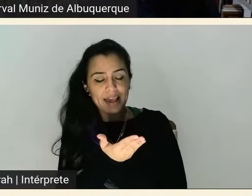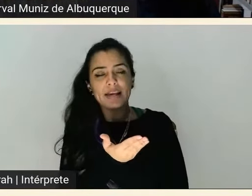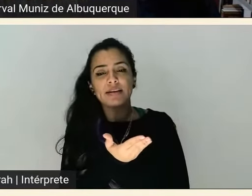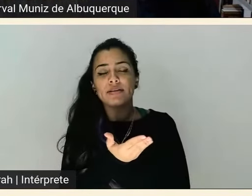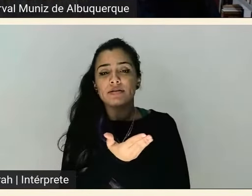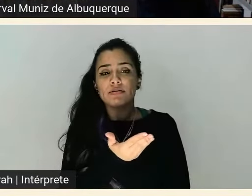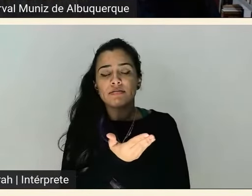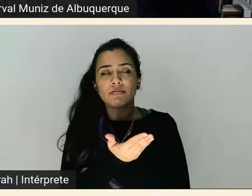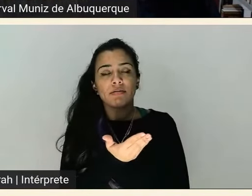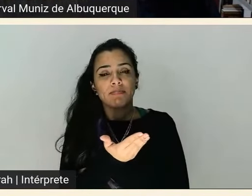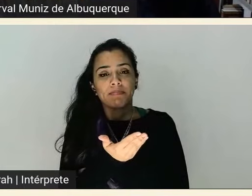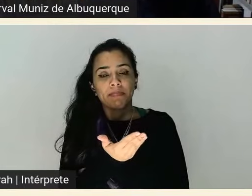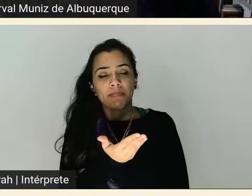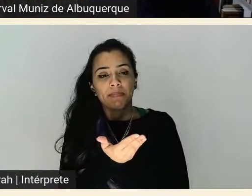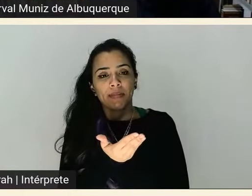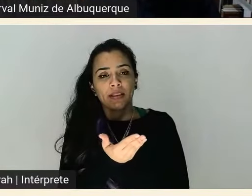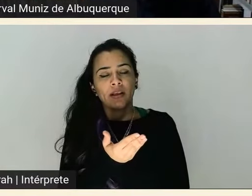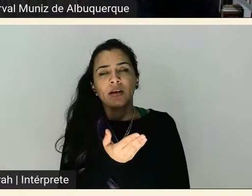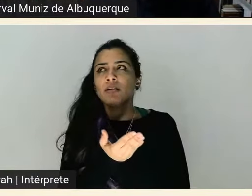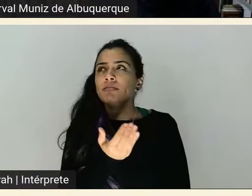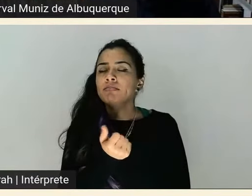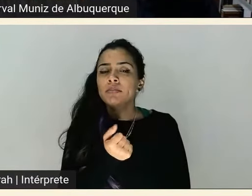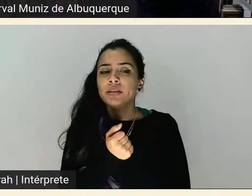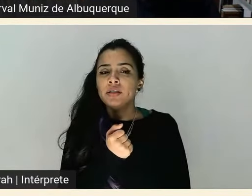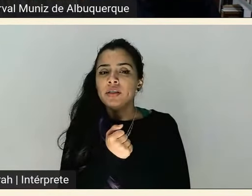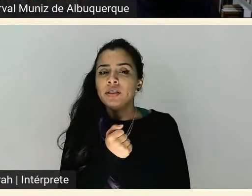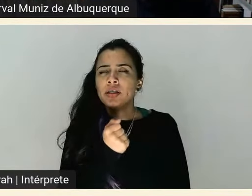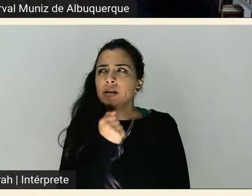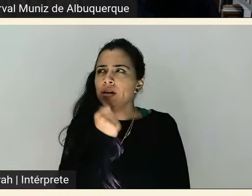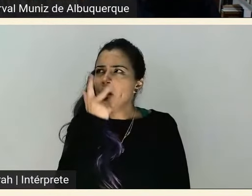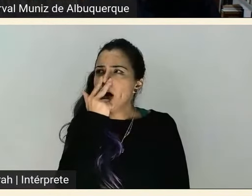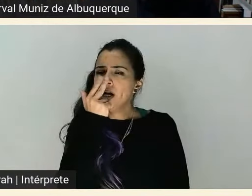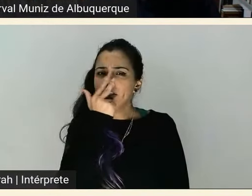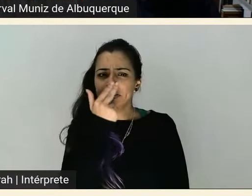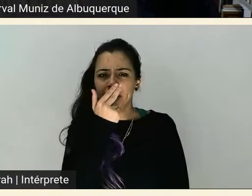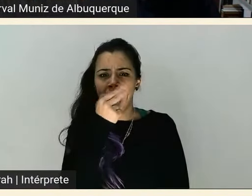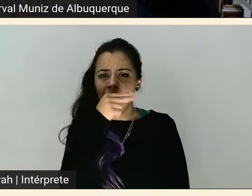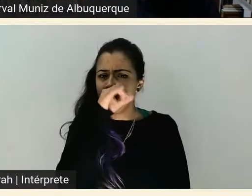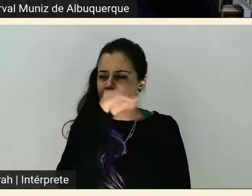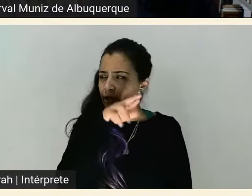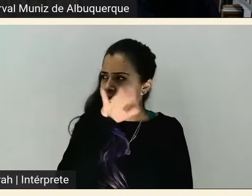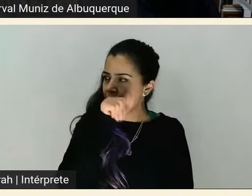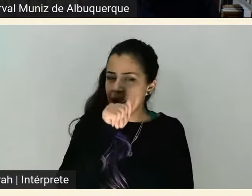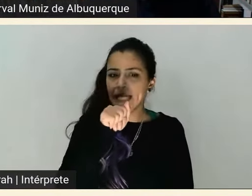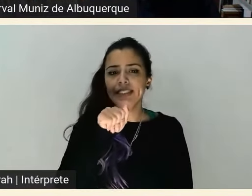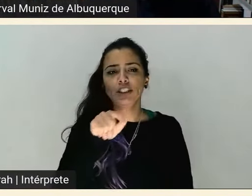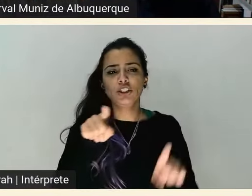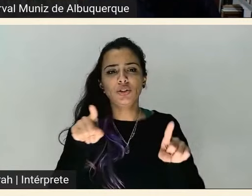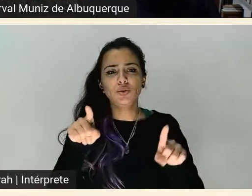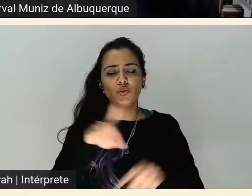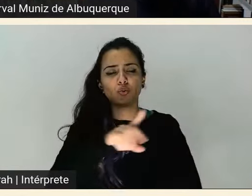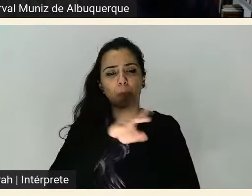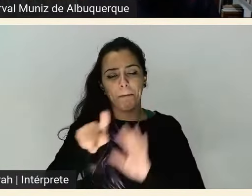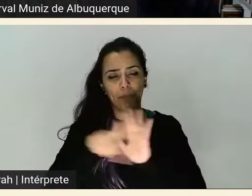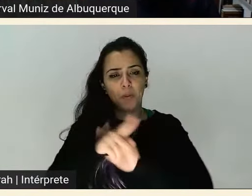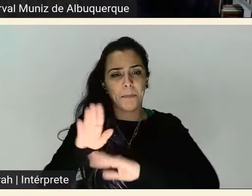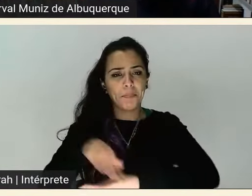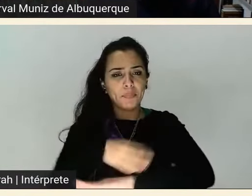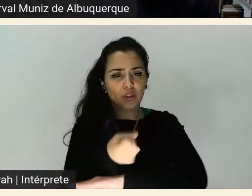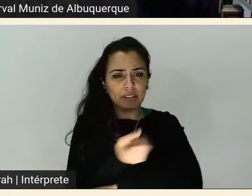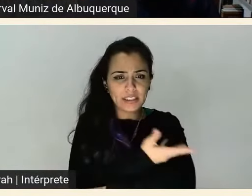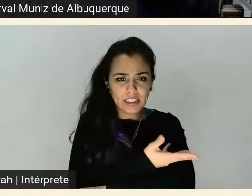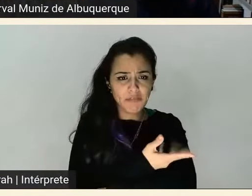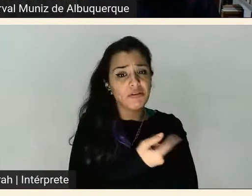inclusive as figuras canônicas do modernismo estão sendo revistas. Eu falei aqui Ismael Nery.